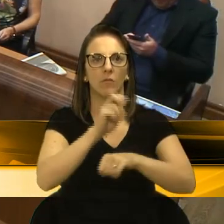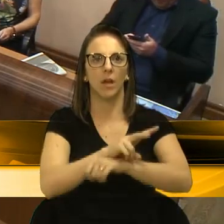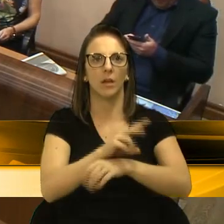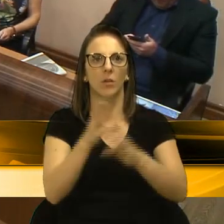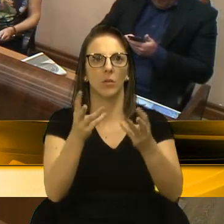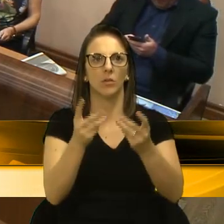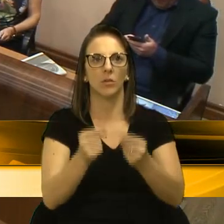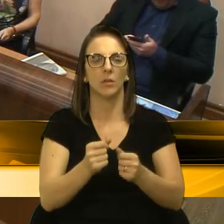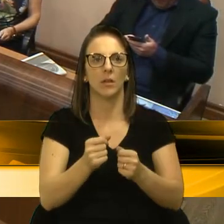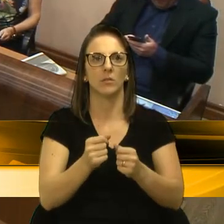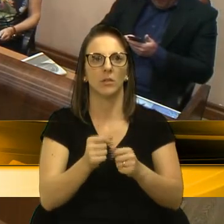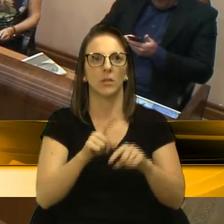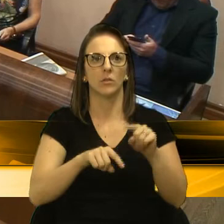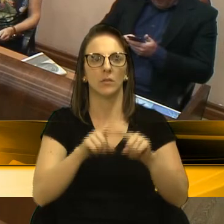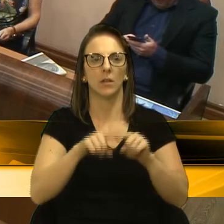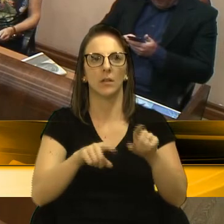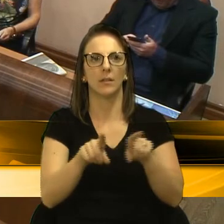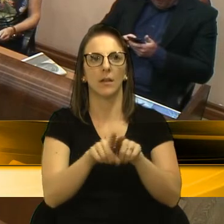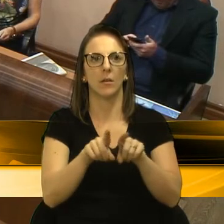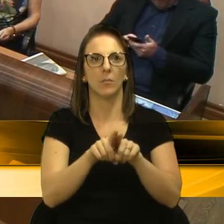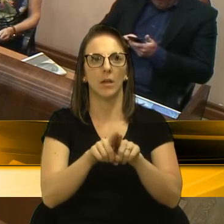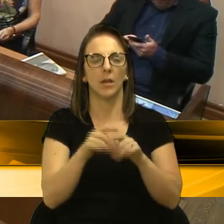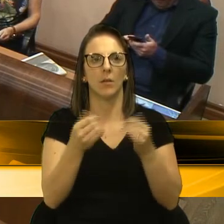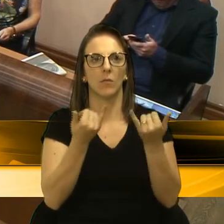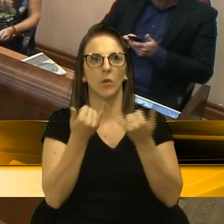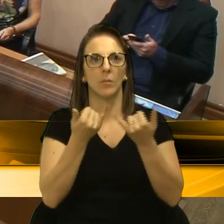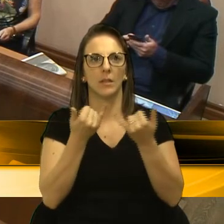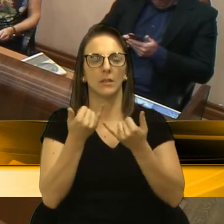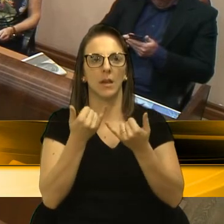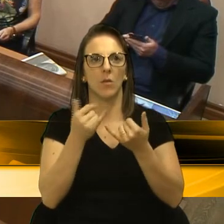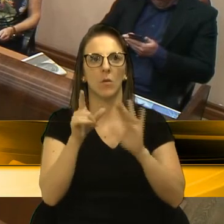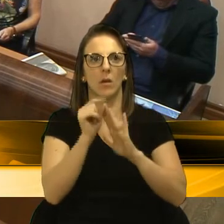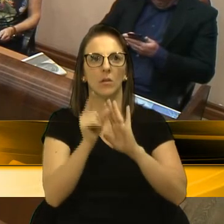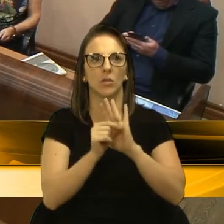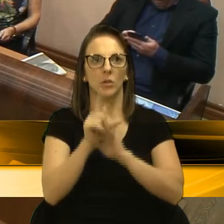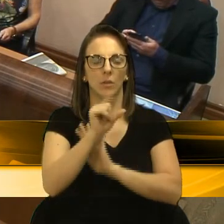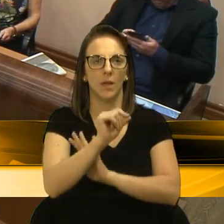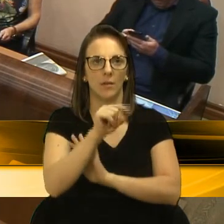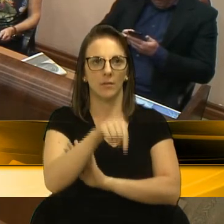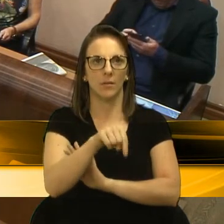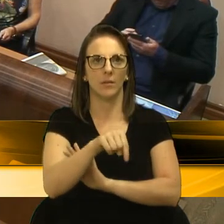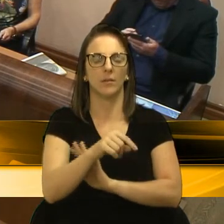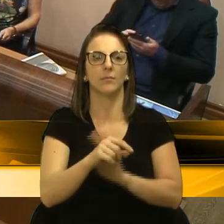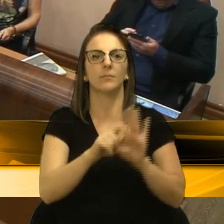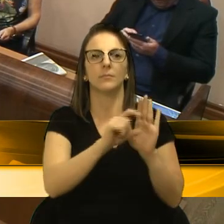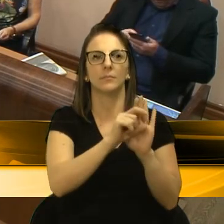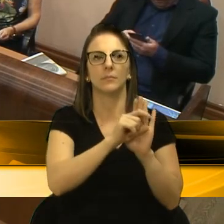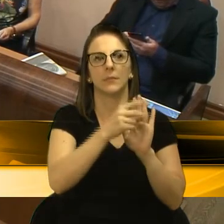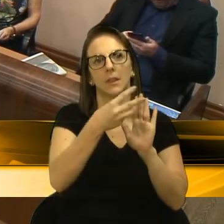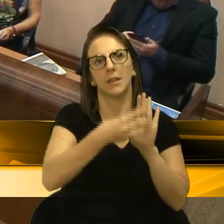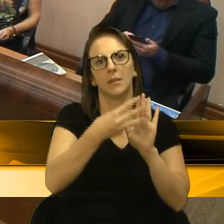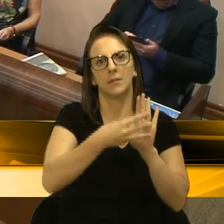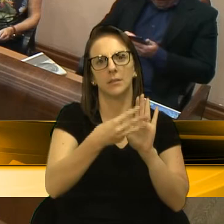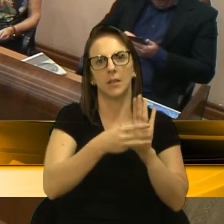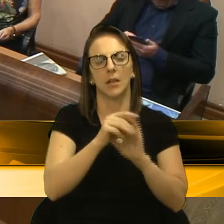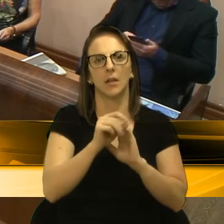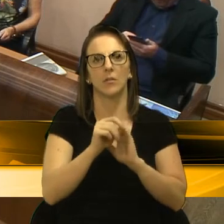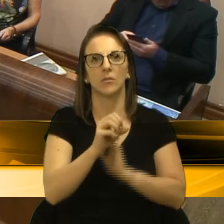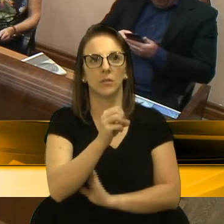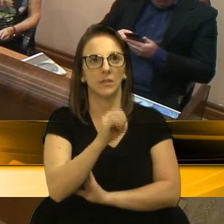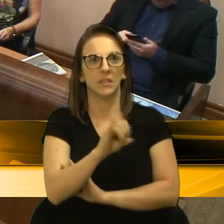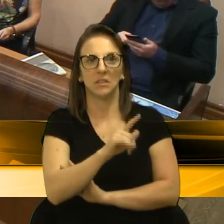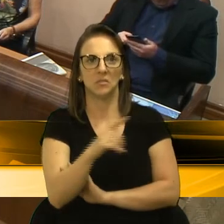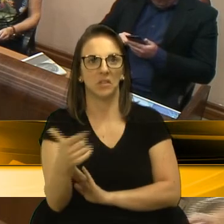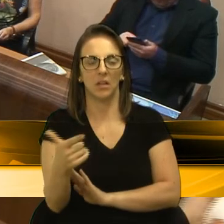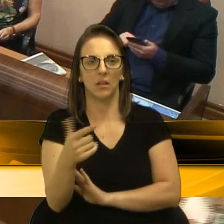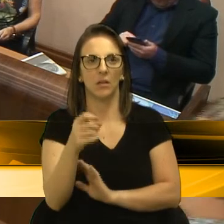além dos dados arrolados no artigo 10 desse decreto. Parágrafo 3º. Nos casos de ausência ou de inexistência dos documentos